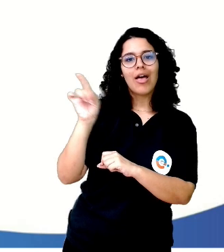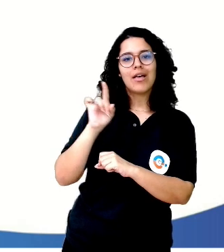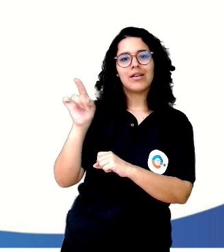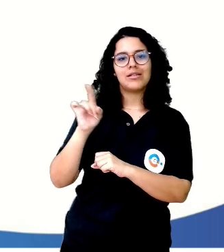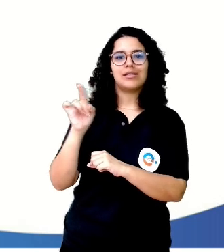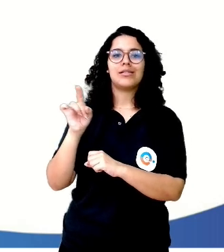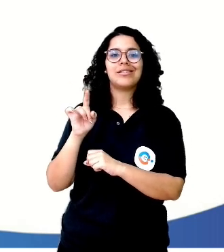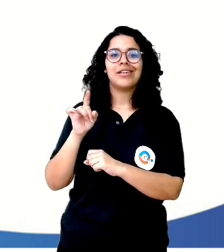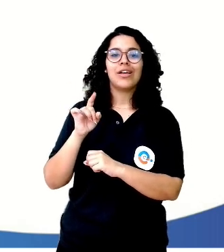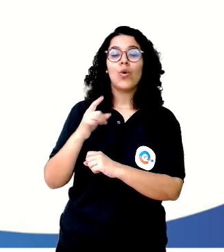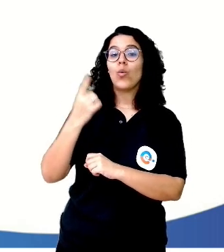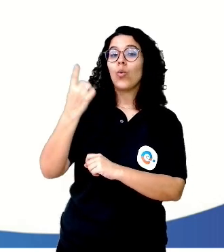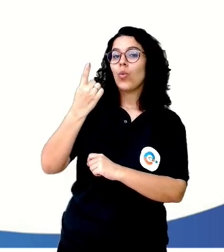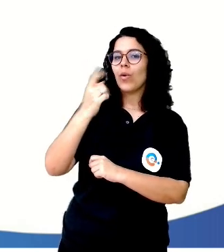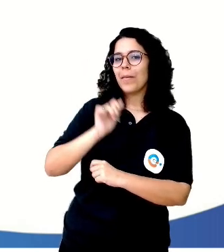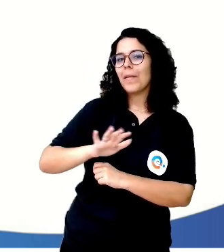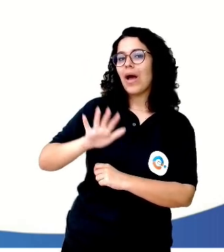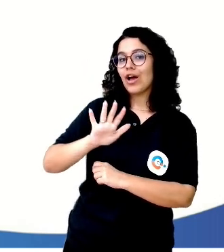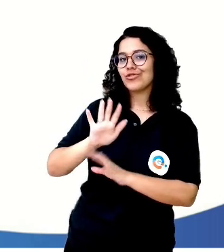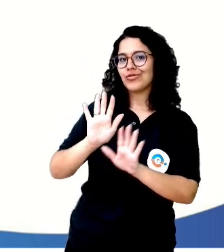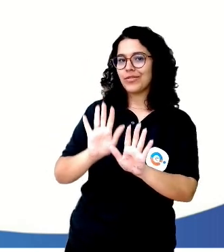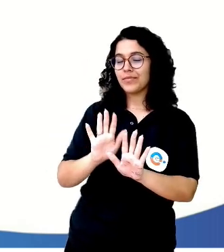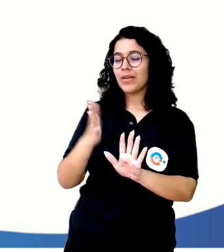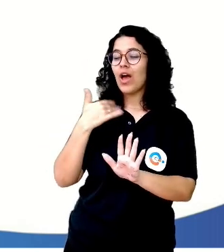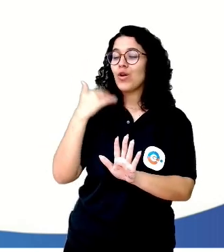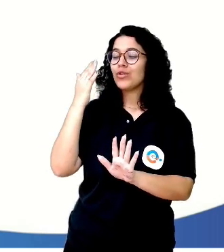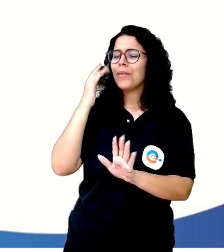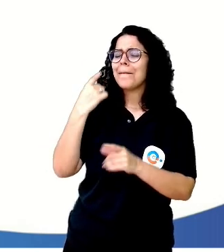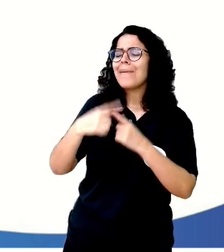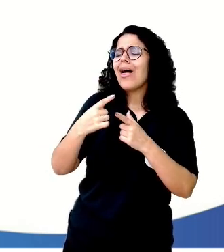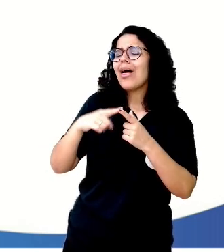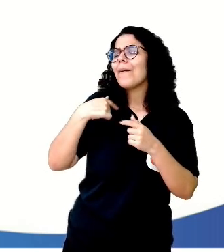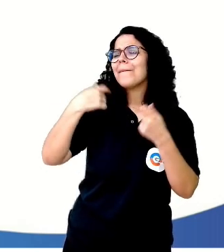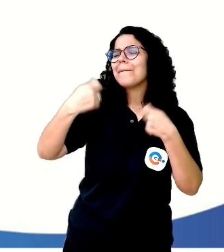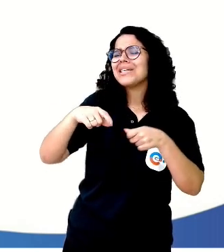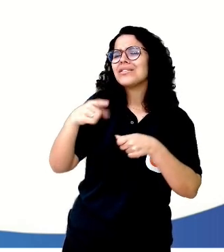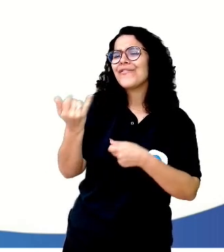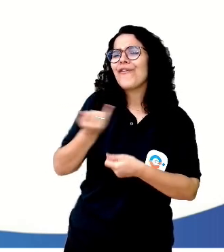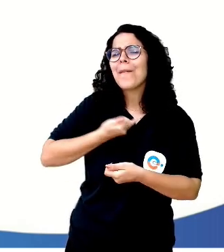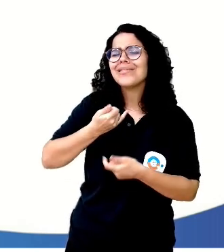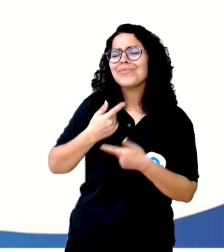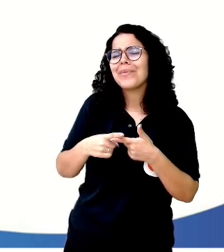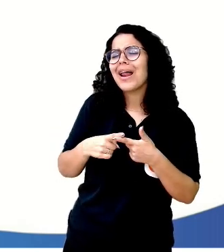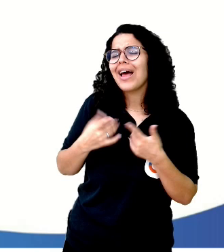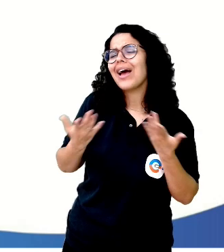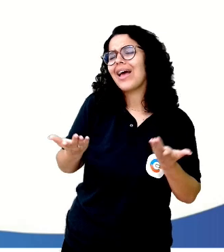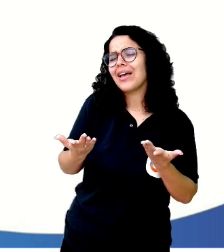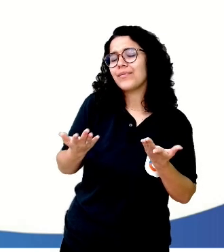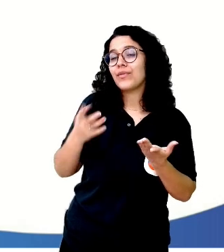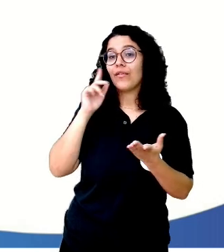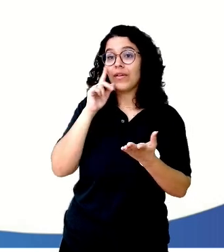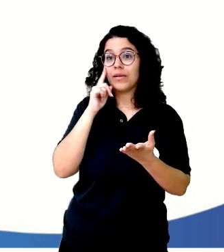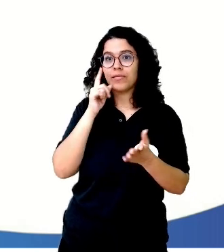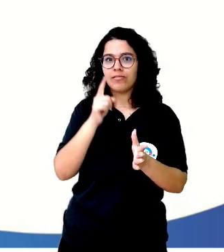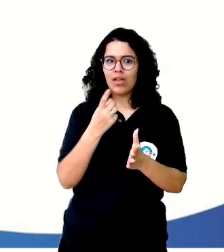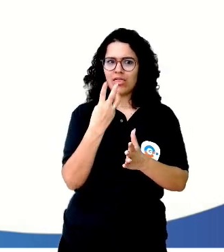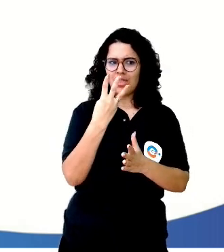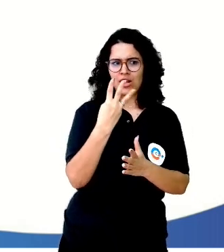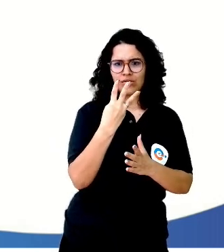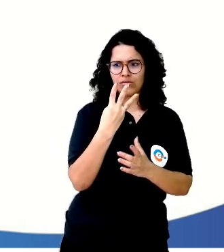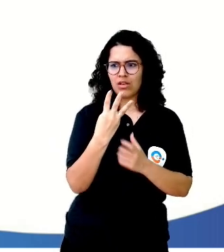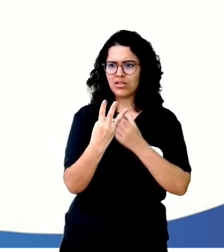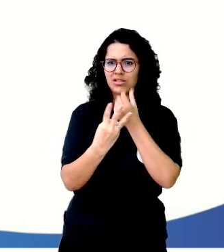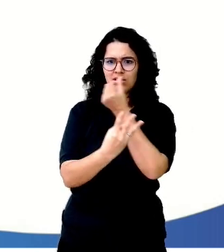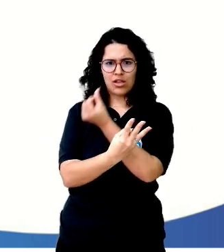vou isso daí? Para que eu vou precisar, né? Ó, observa aqui, pessoal. De 3 para 6,